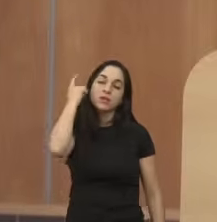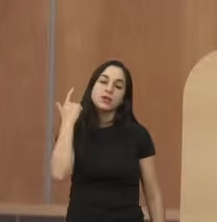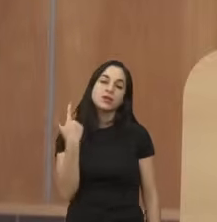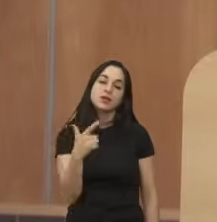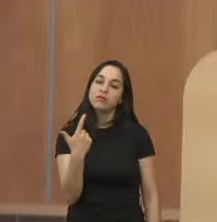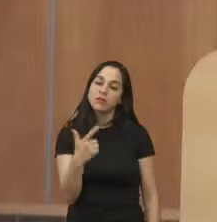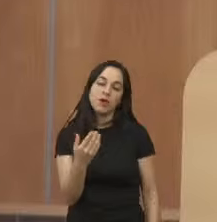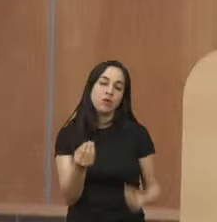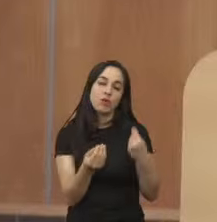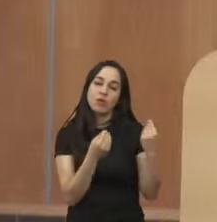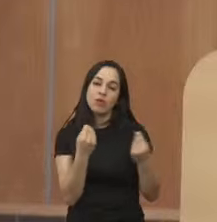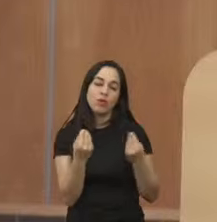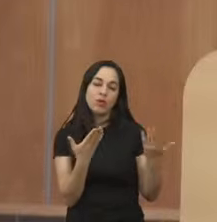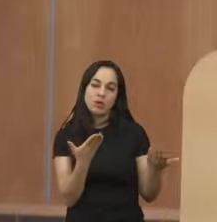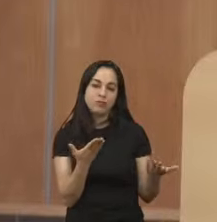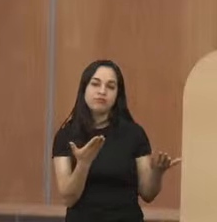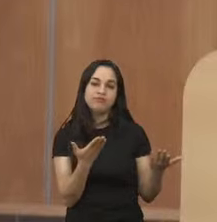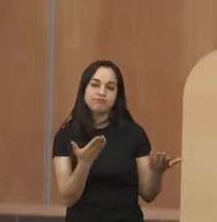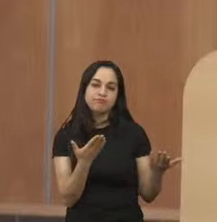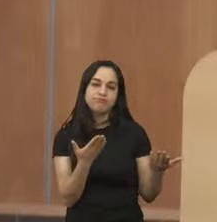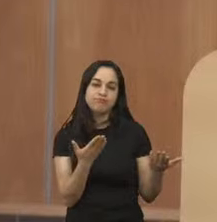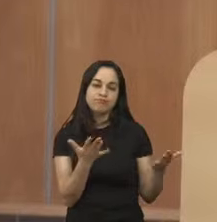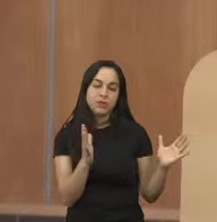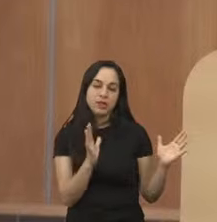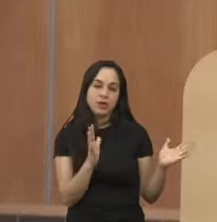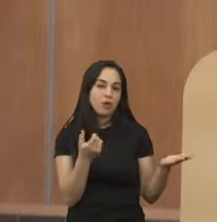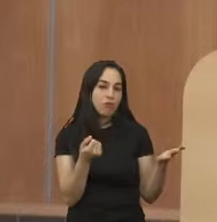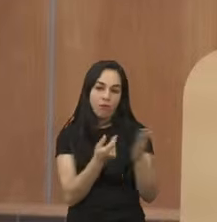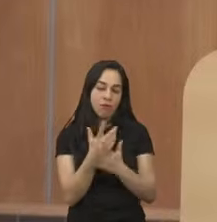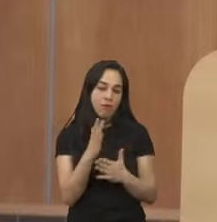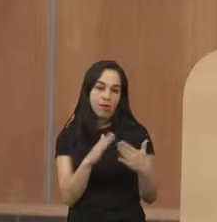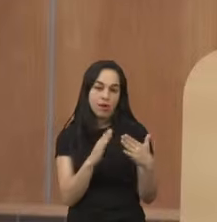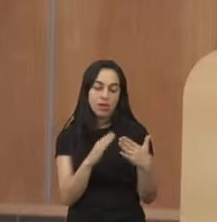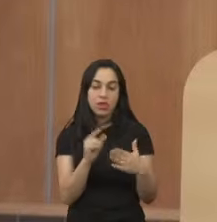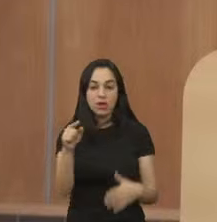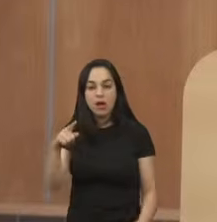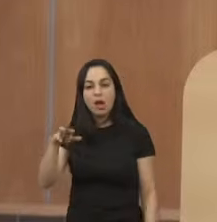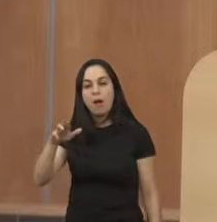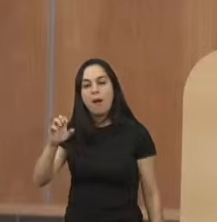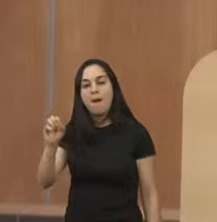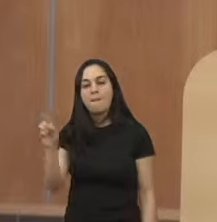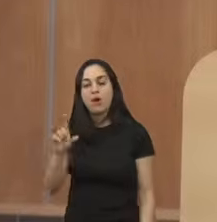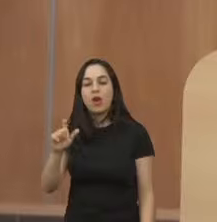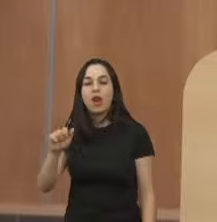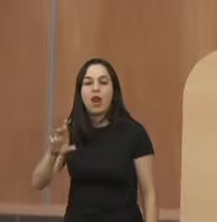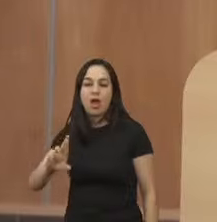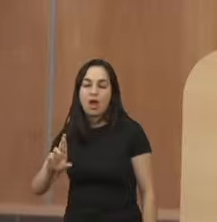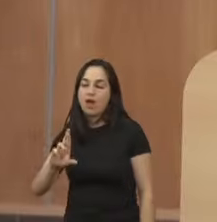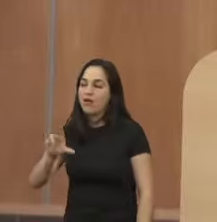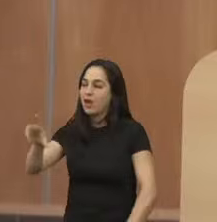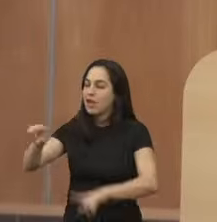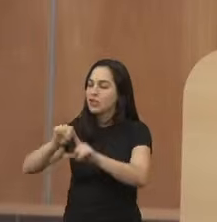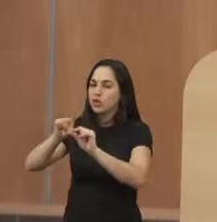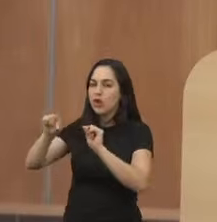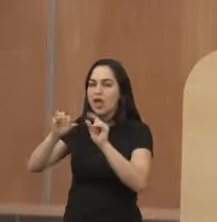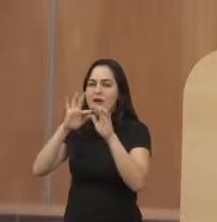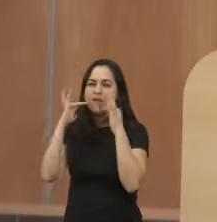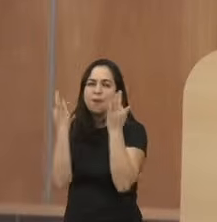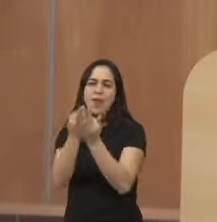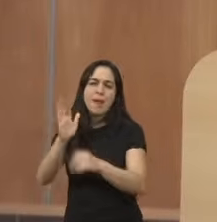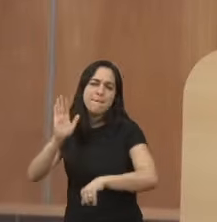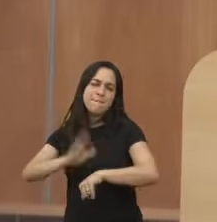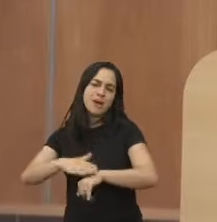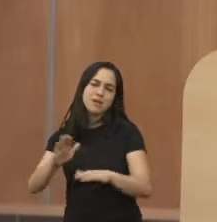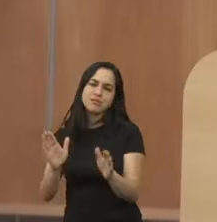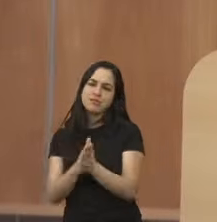condições de sair do bairro. Então, a Prolar, o que vai fazer? Ela vai selecionar as famílias que são as mais carentes do município, tipo